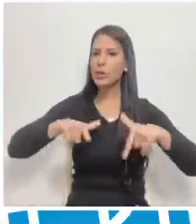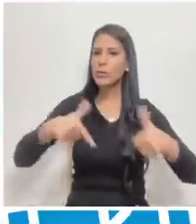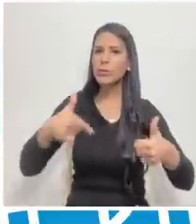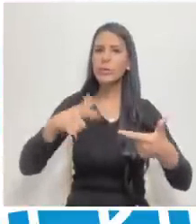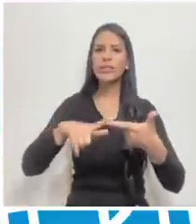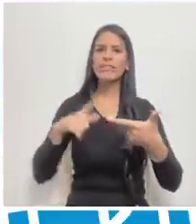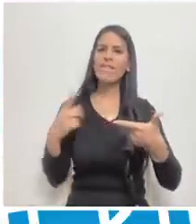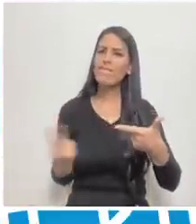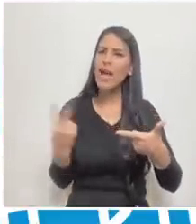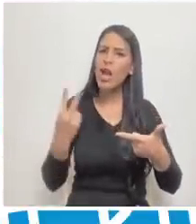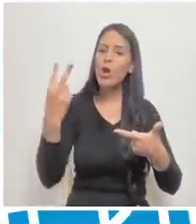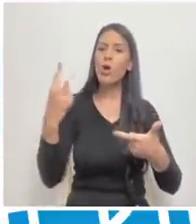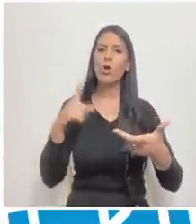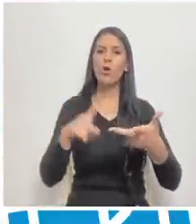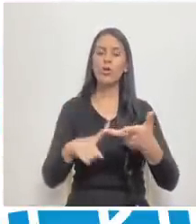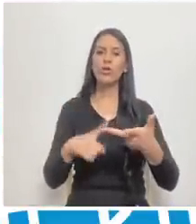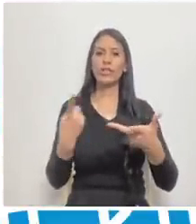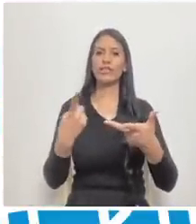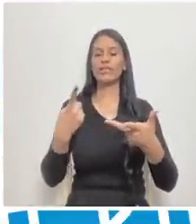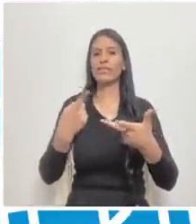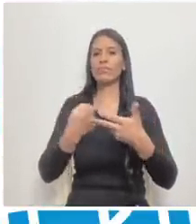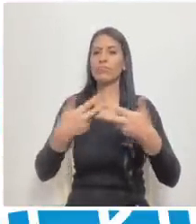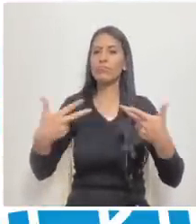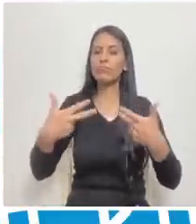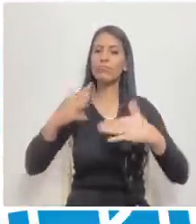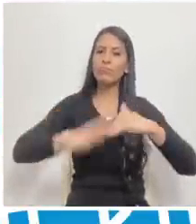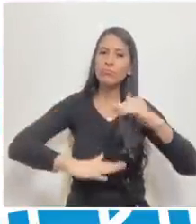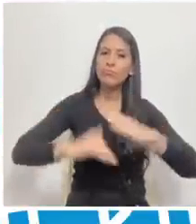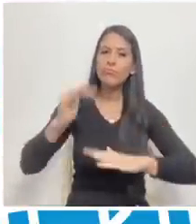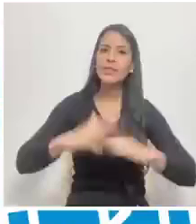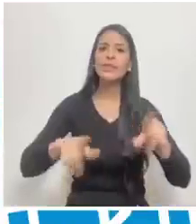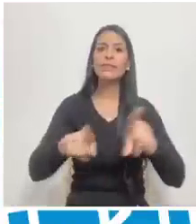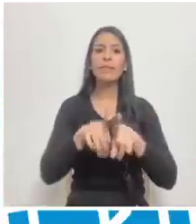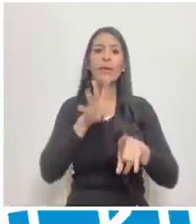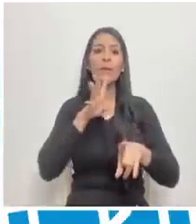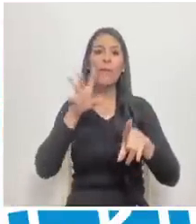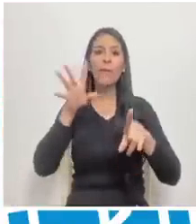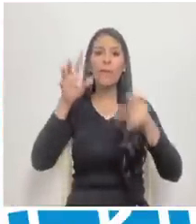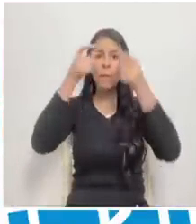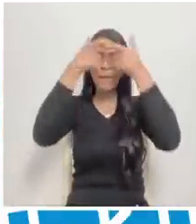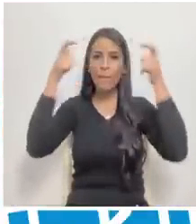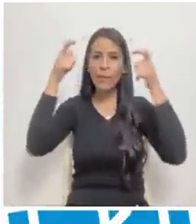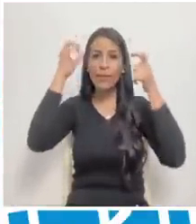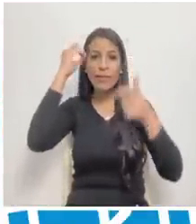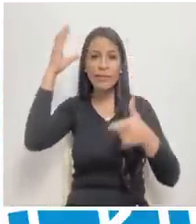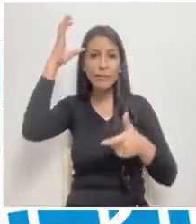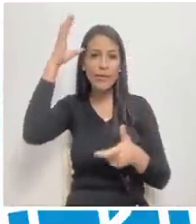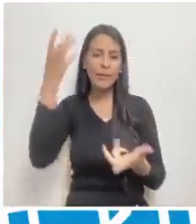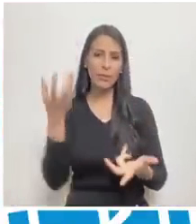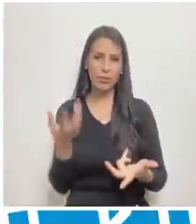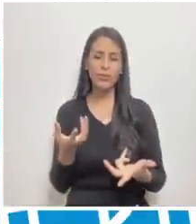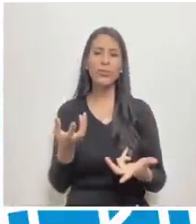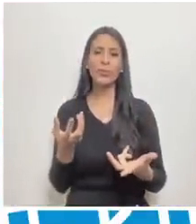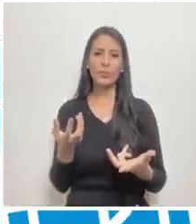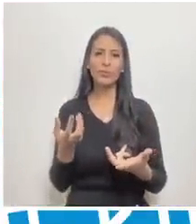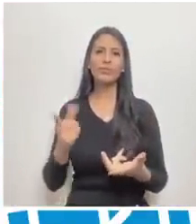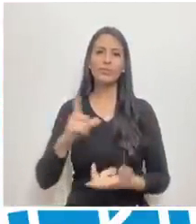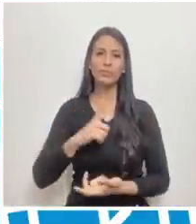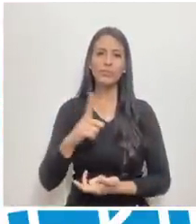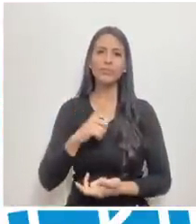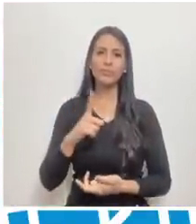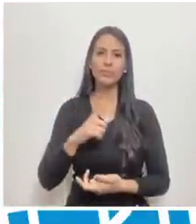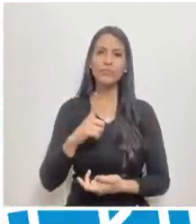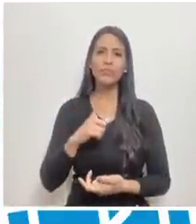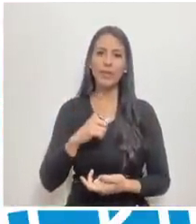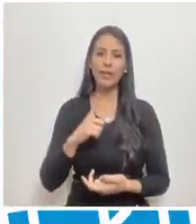de conhecimentos propriamente dito no sentido tradicional, né? Do que nós chamamos de